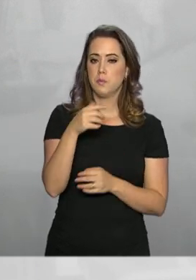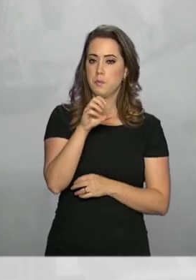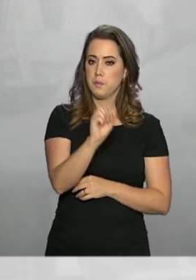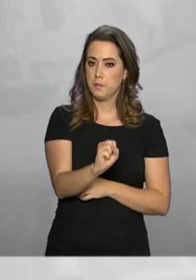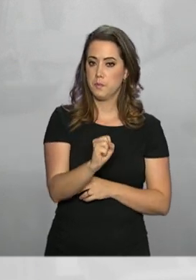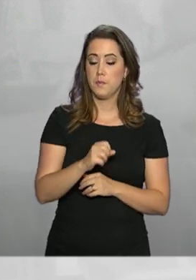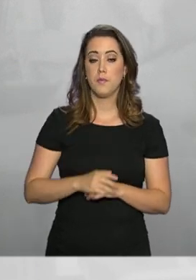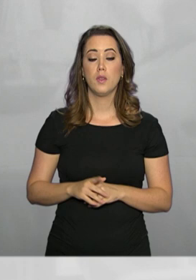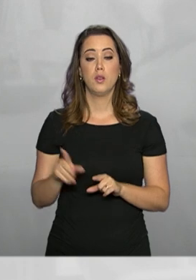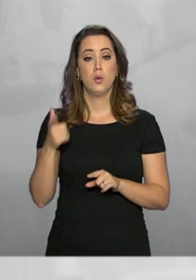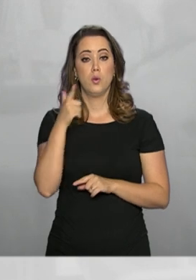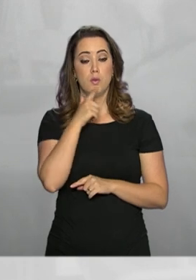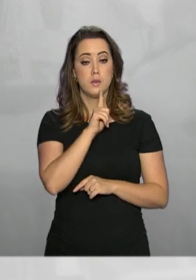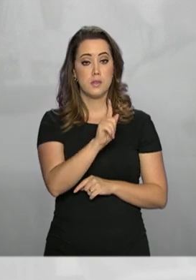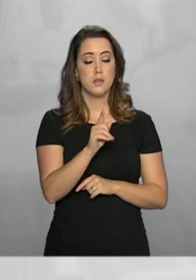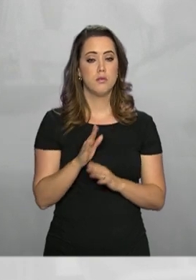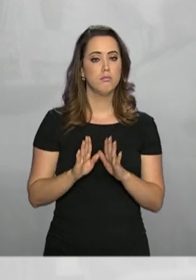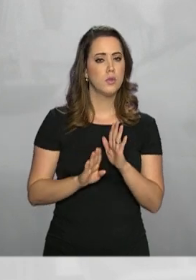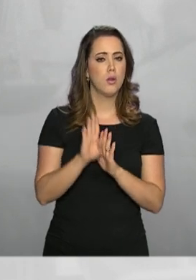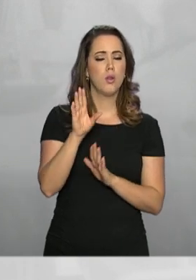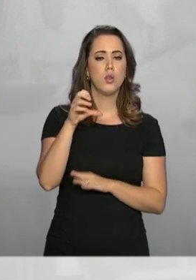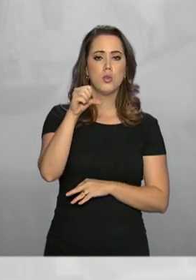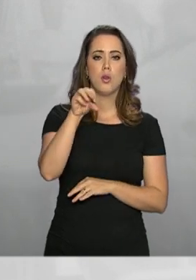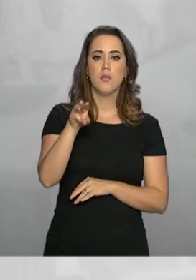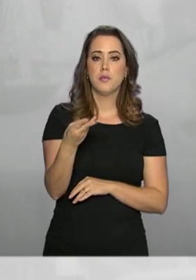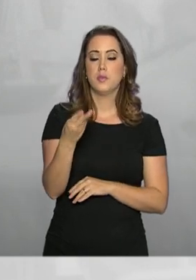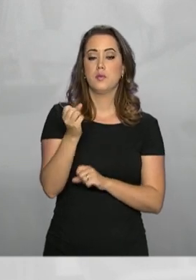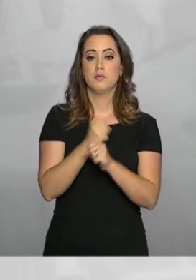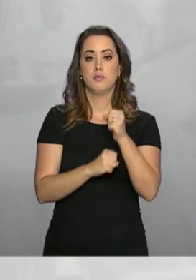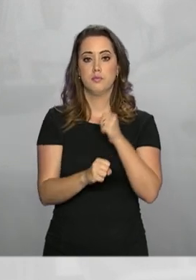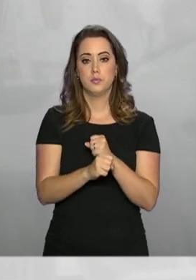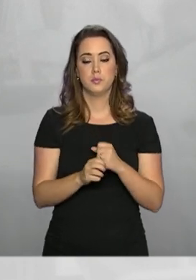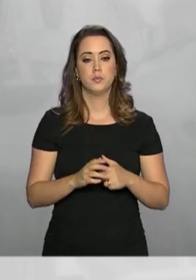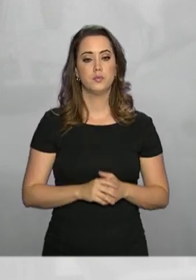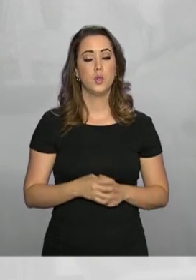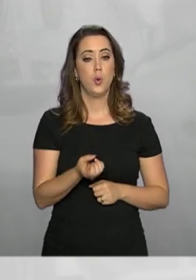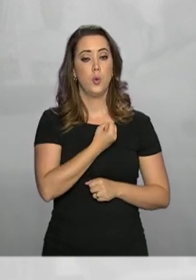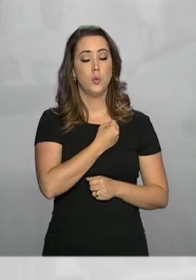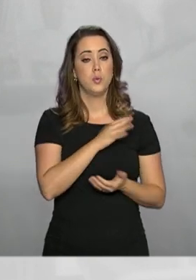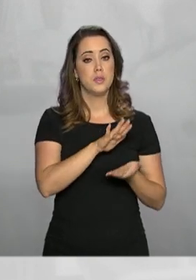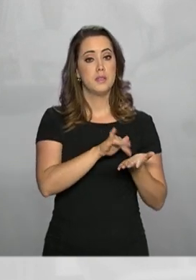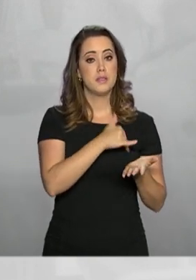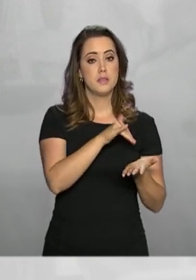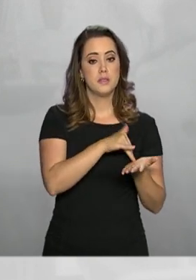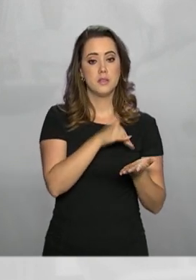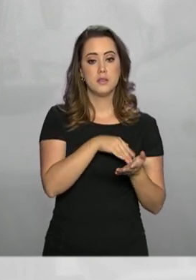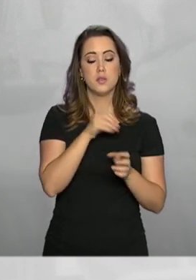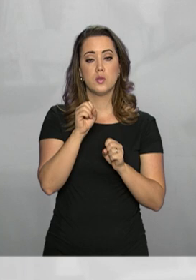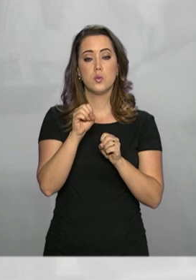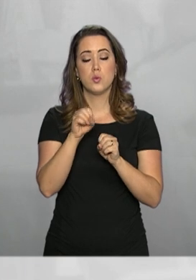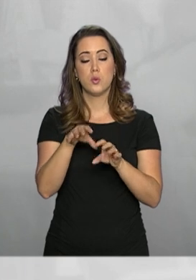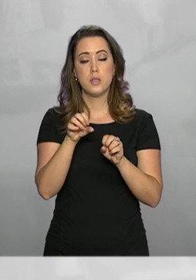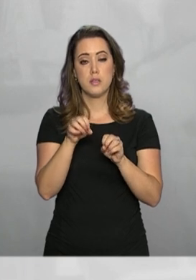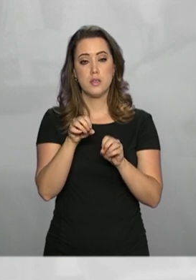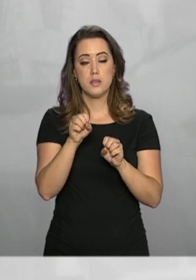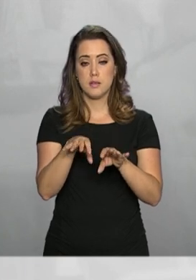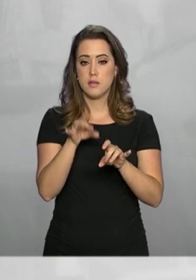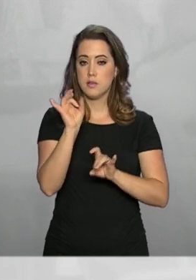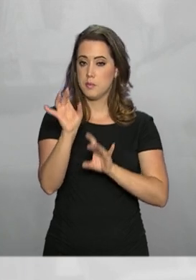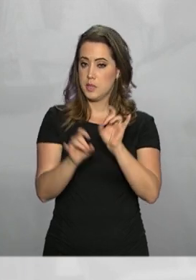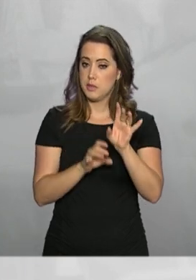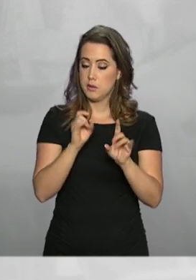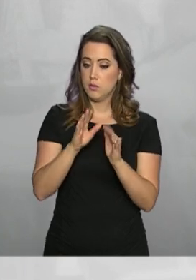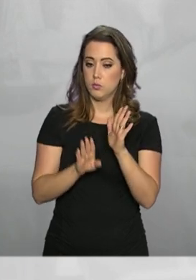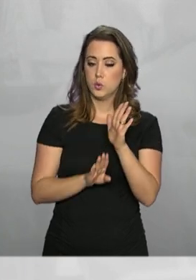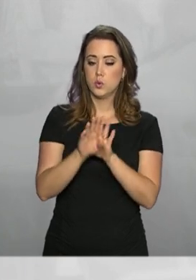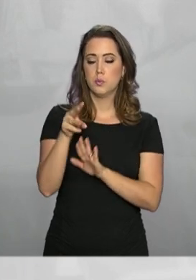2018 atingindo cerca de 9 milhões no ano passado o número de matrículas da Educação Especial também aumentou